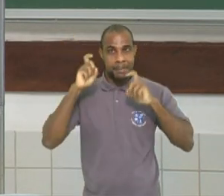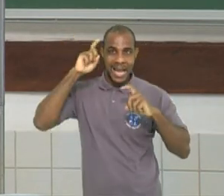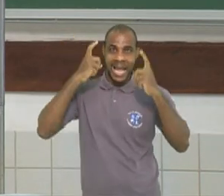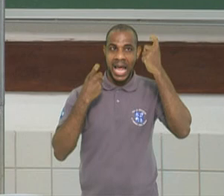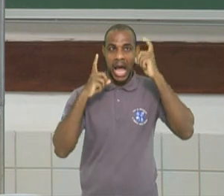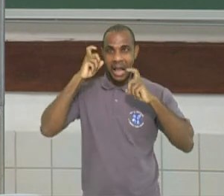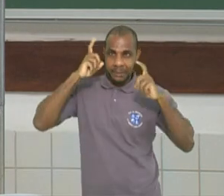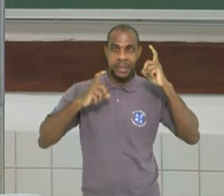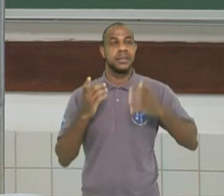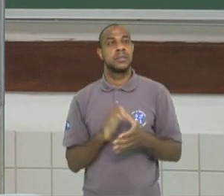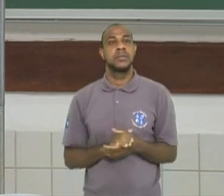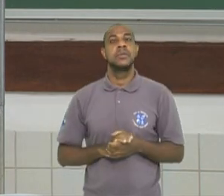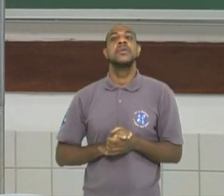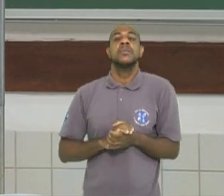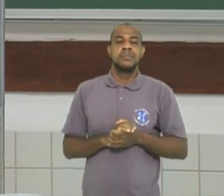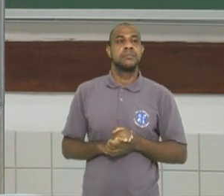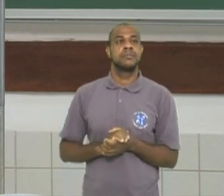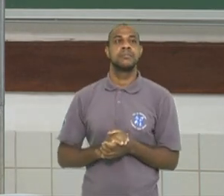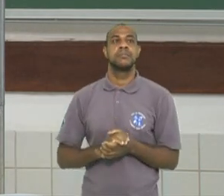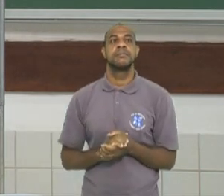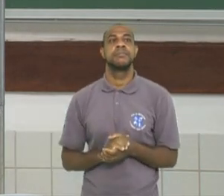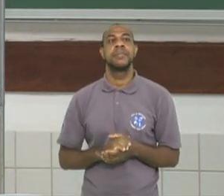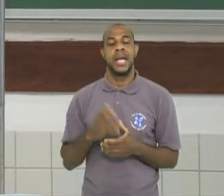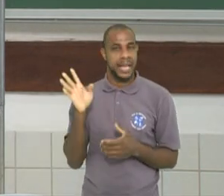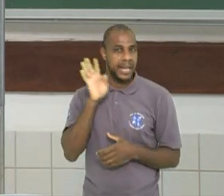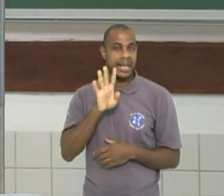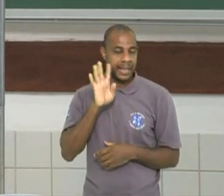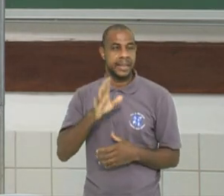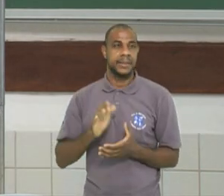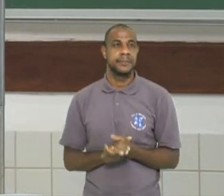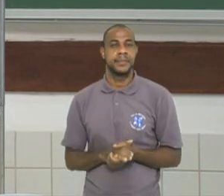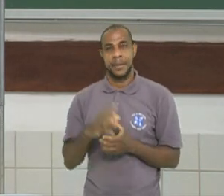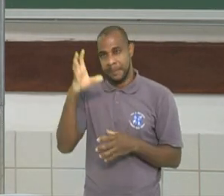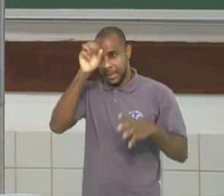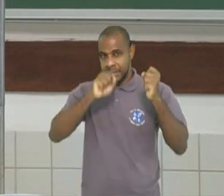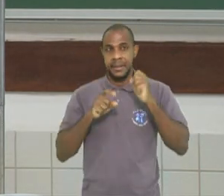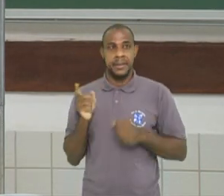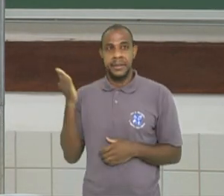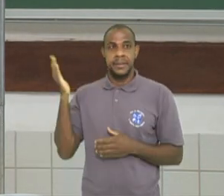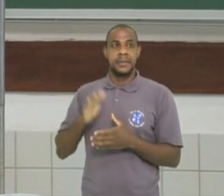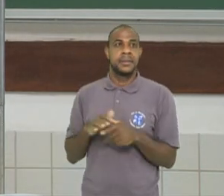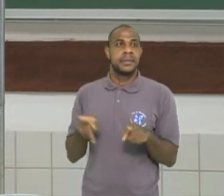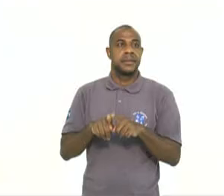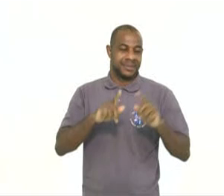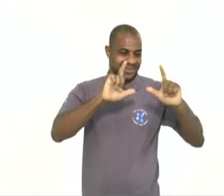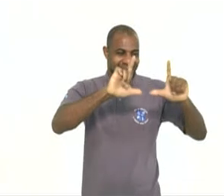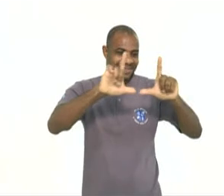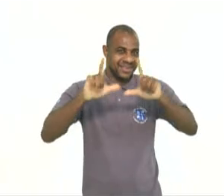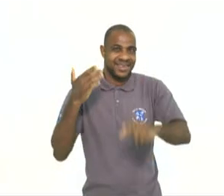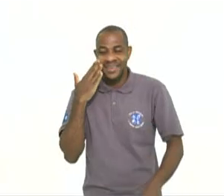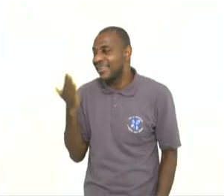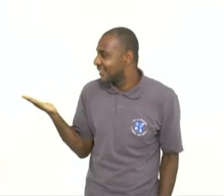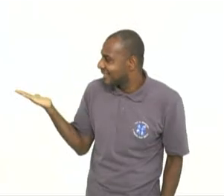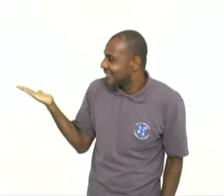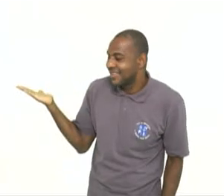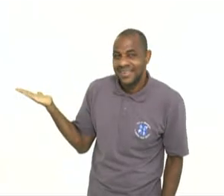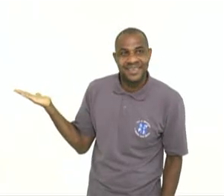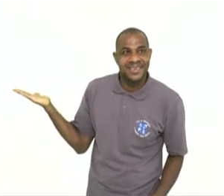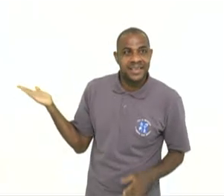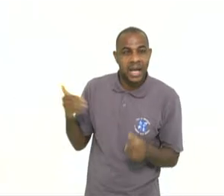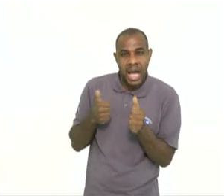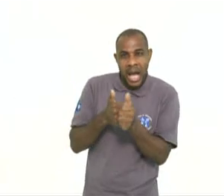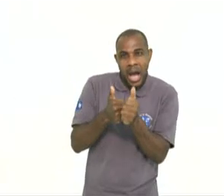ali com esses recursos gráficos é bem é isso né gente olha só a gente tem também aqui uma tirinha né para vocês